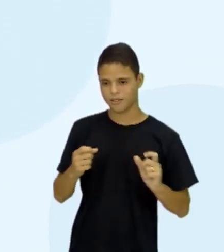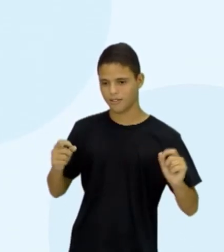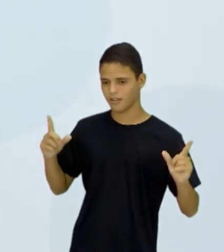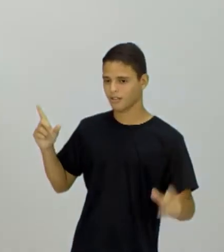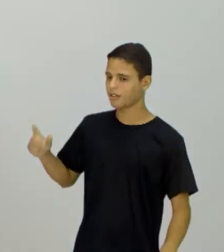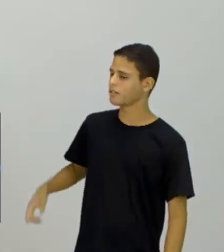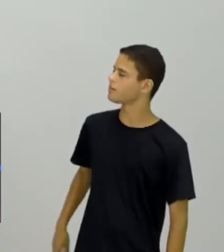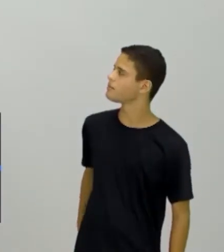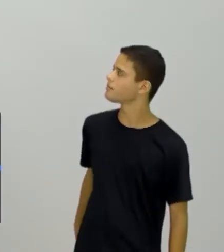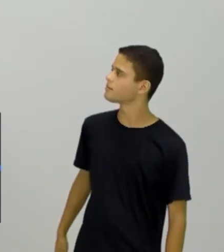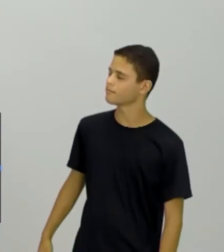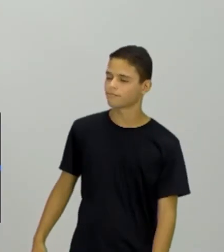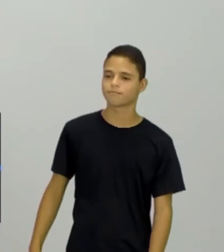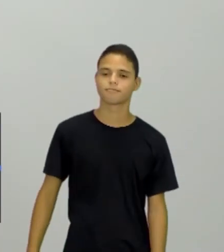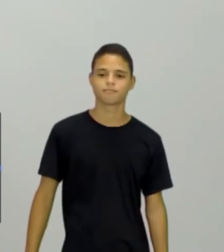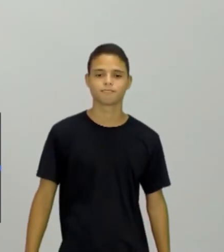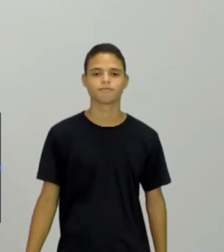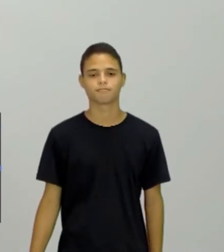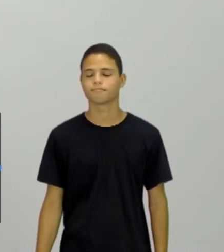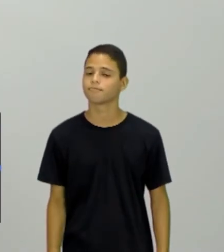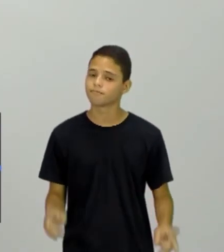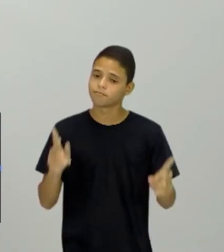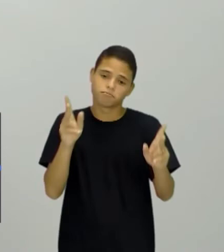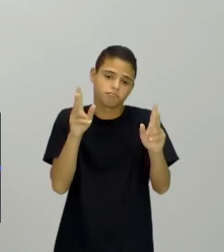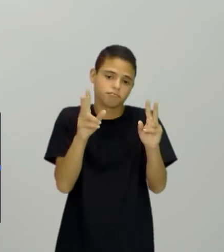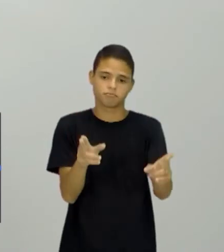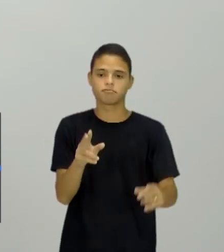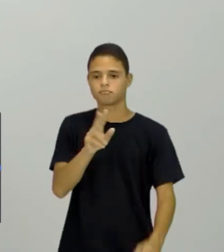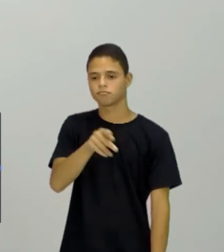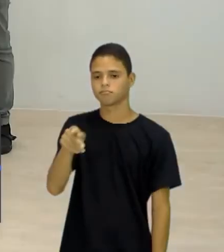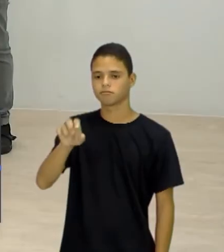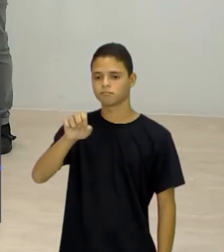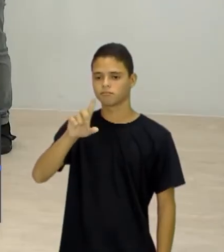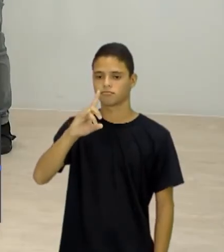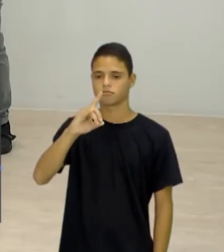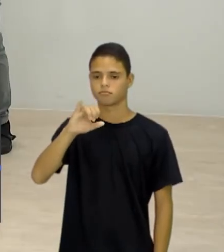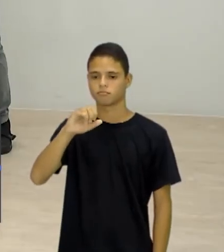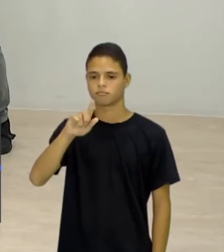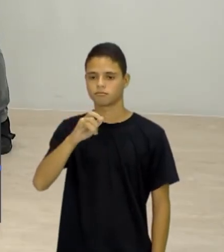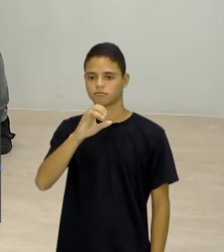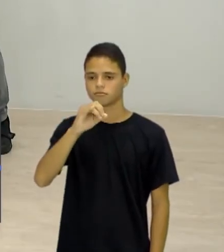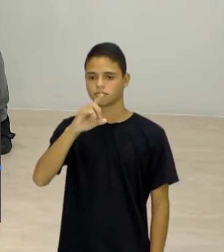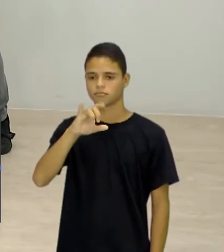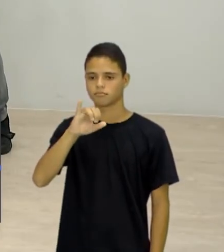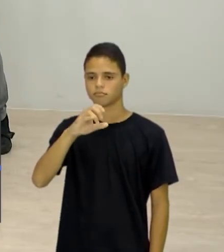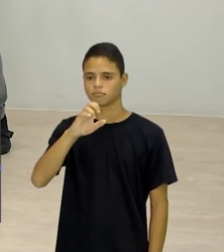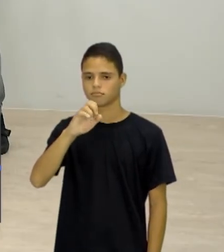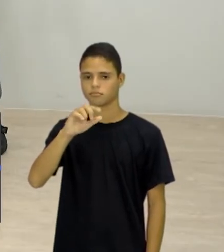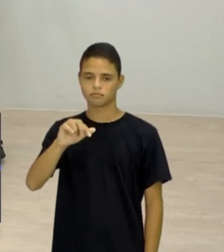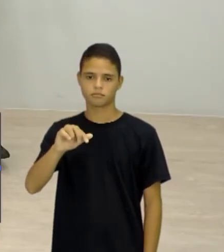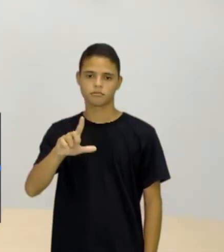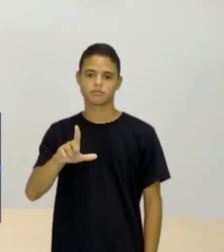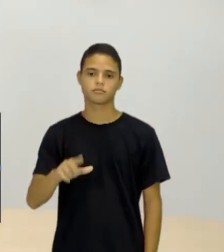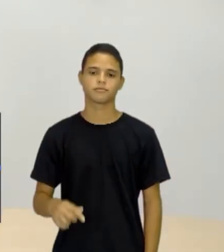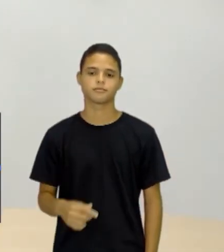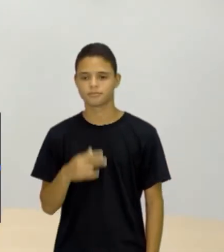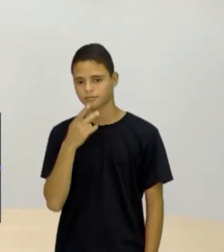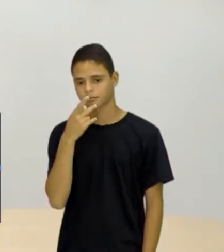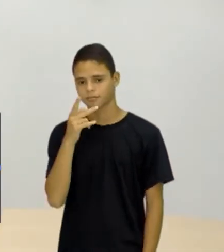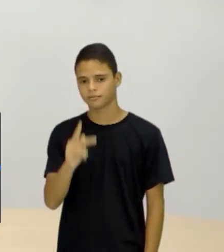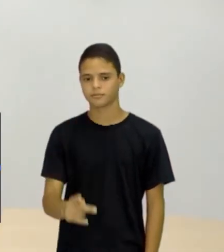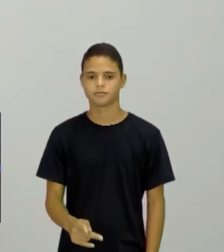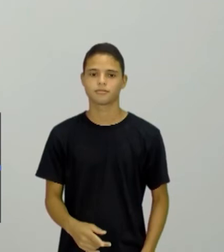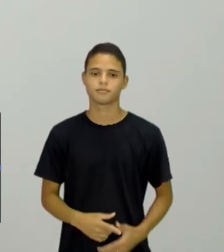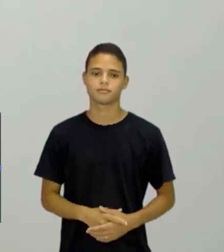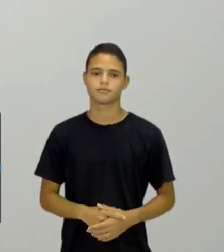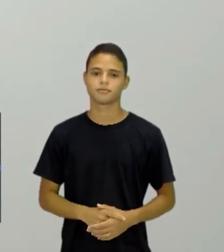propriedades que a gente chama, o professor Edjoel falou no comecinho, eu não lembro o que você tinha falado, turma de peso. Meu